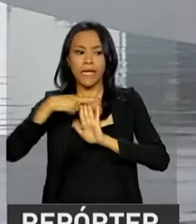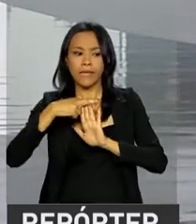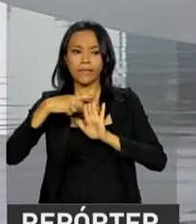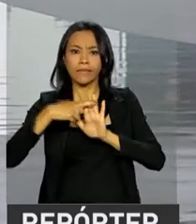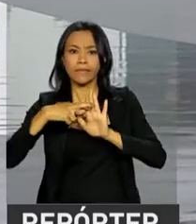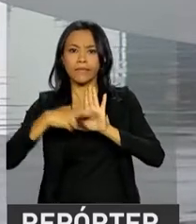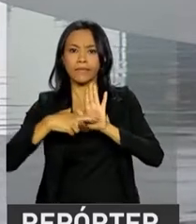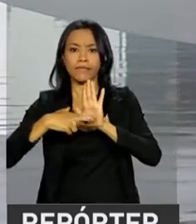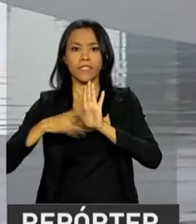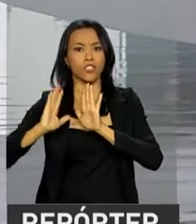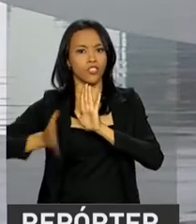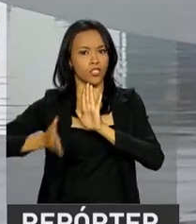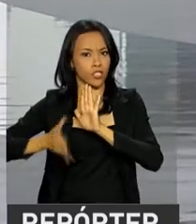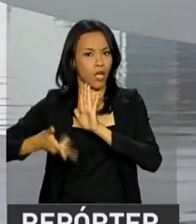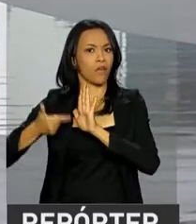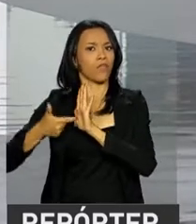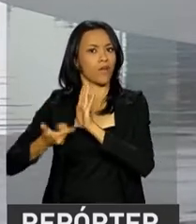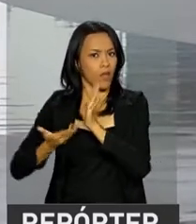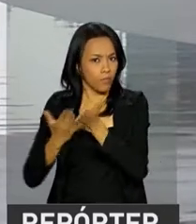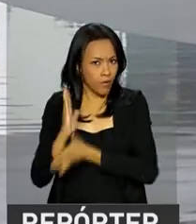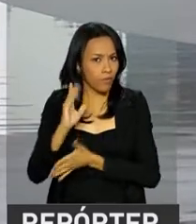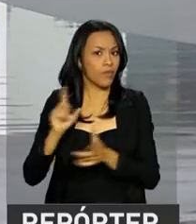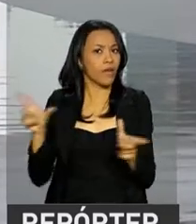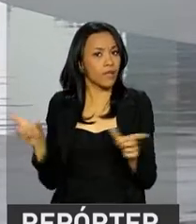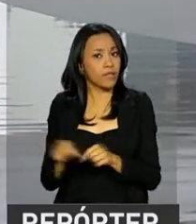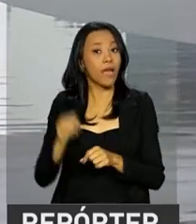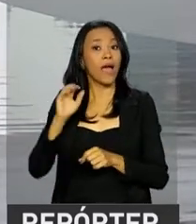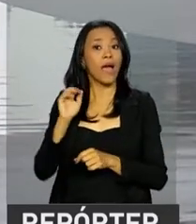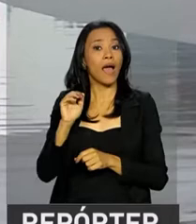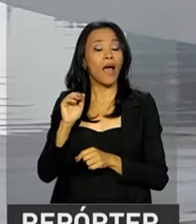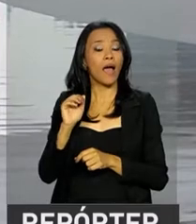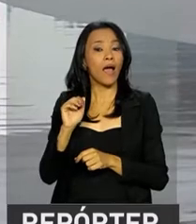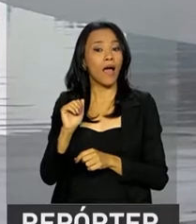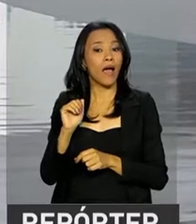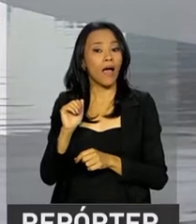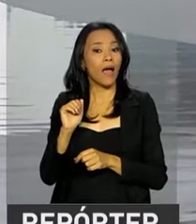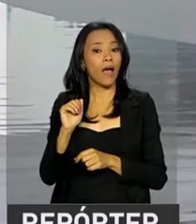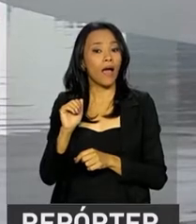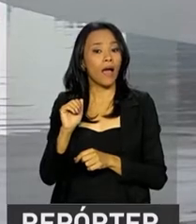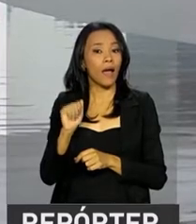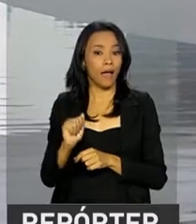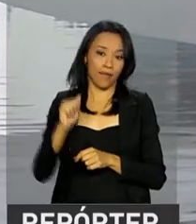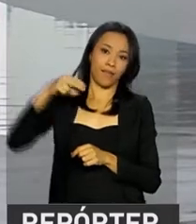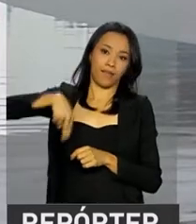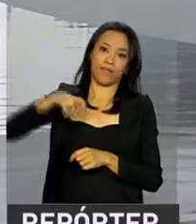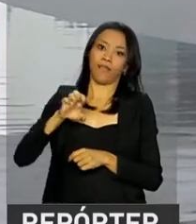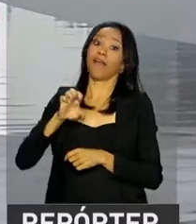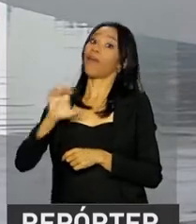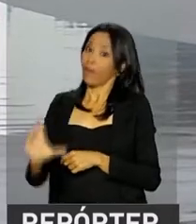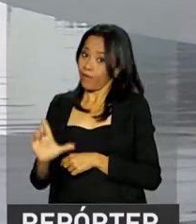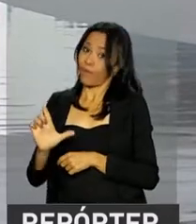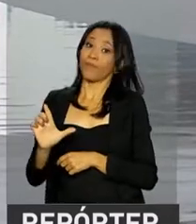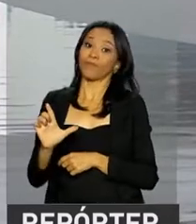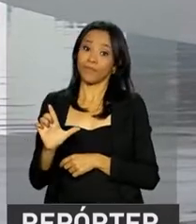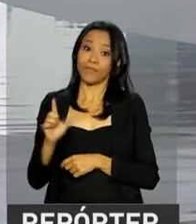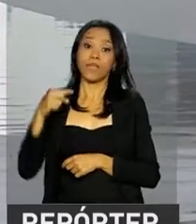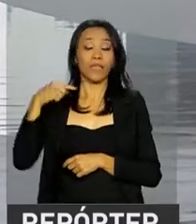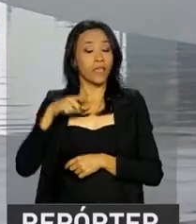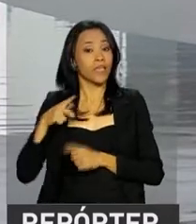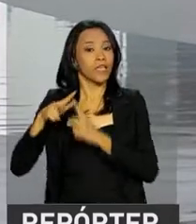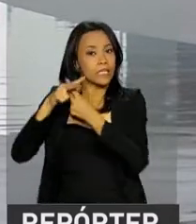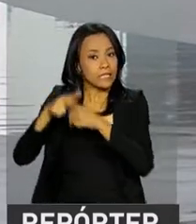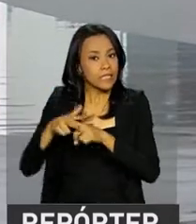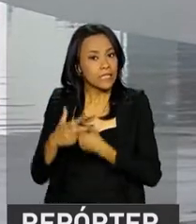aprovados pela agência nacional de energia elétrica até a anatel anel e as que resultaram em reajuste